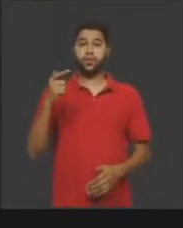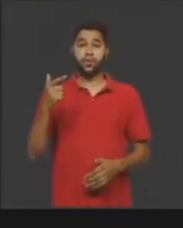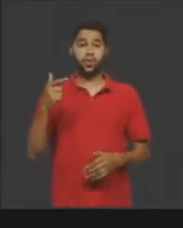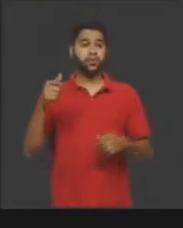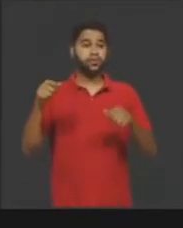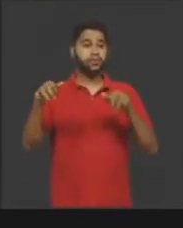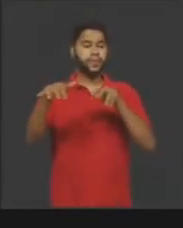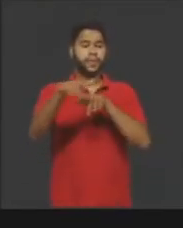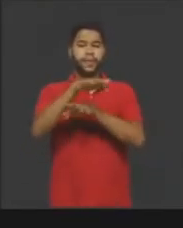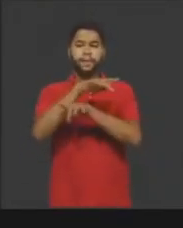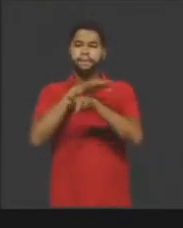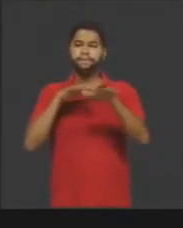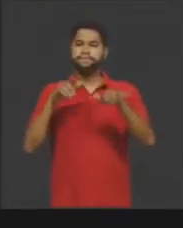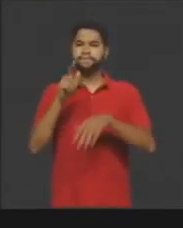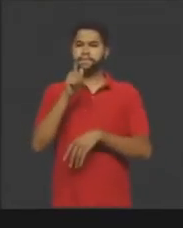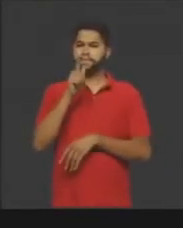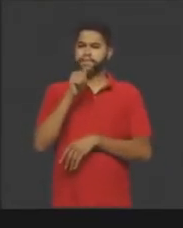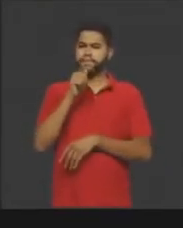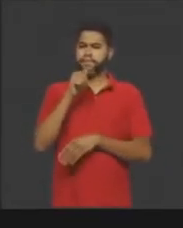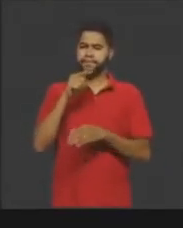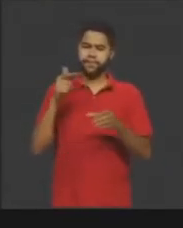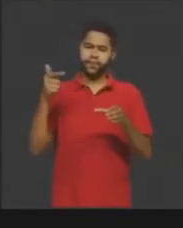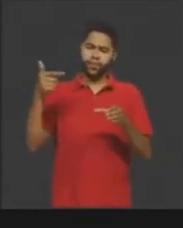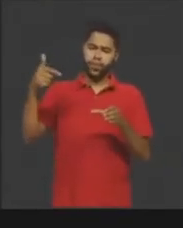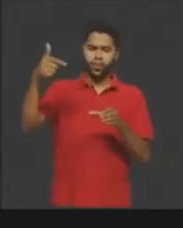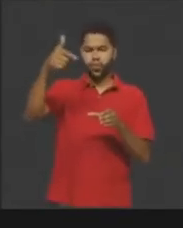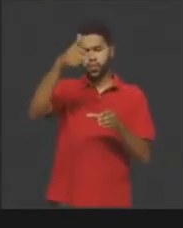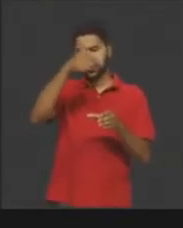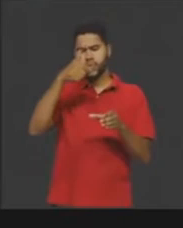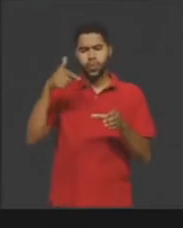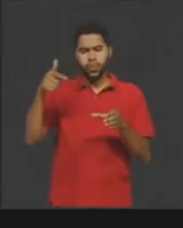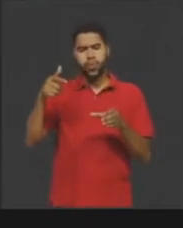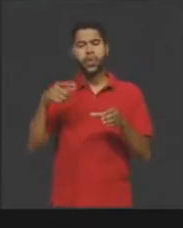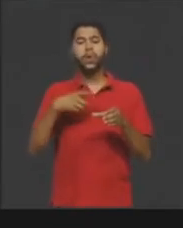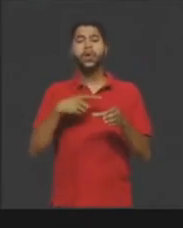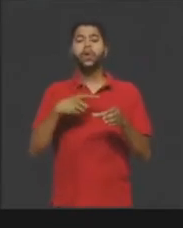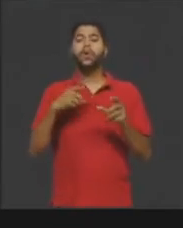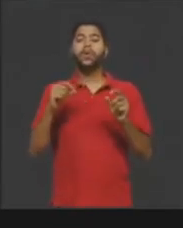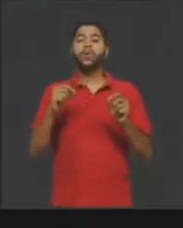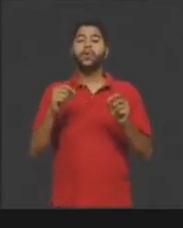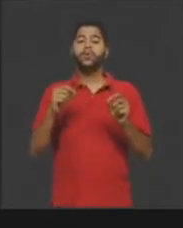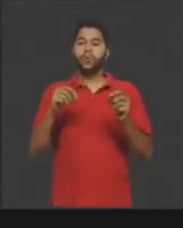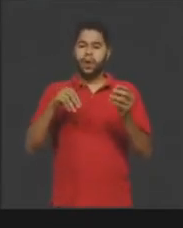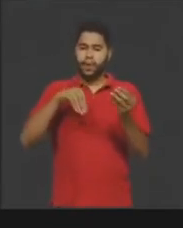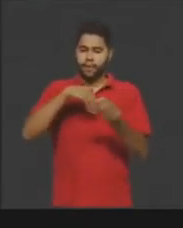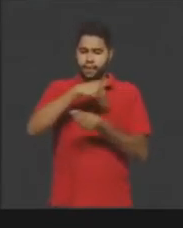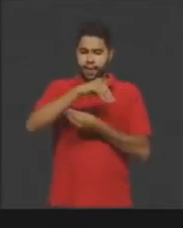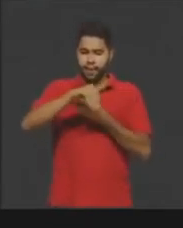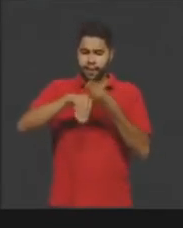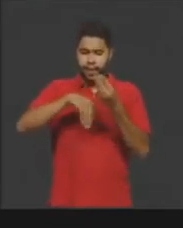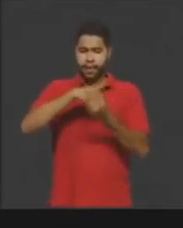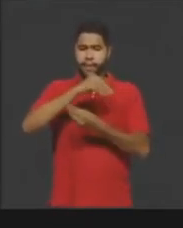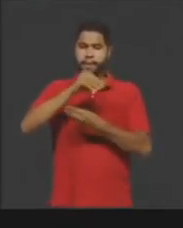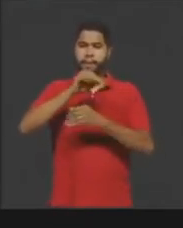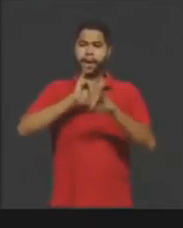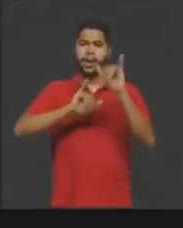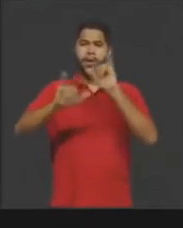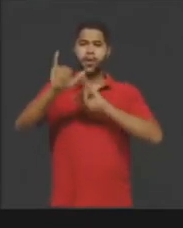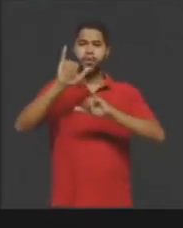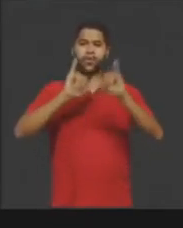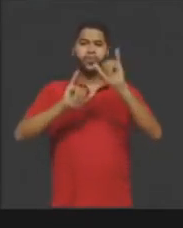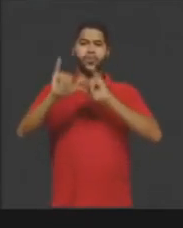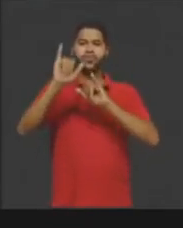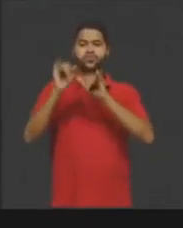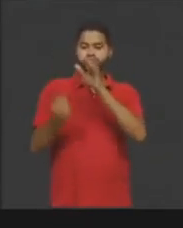vão pegar essa água e vão fazer uma reação química com essa água e esse gás carbônico